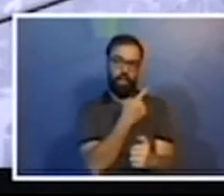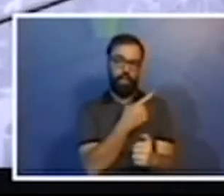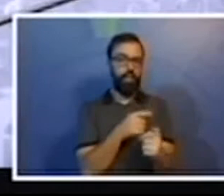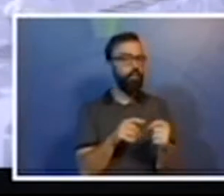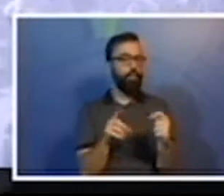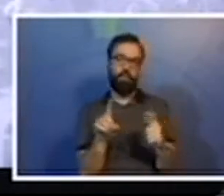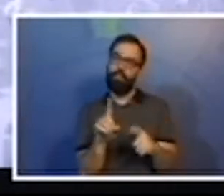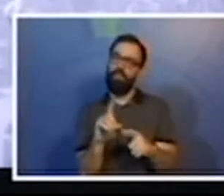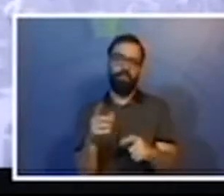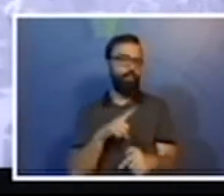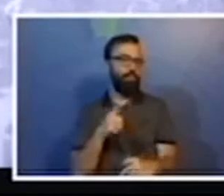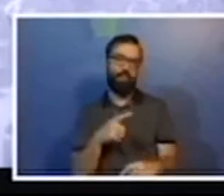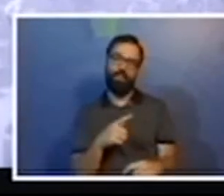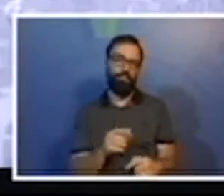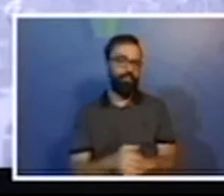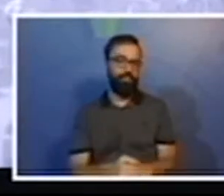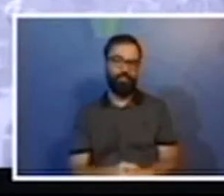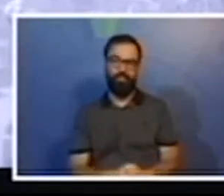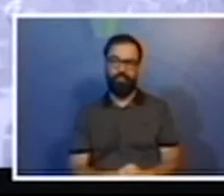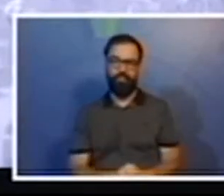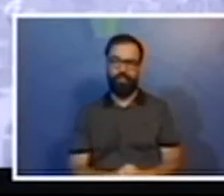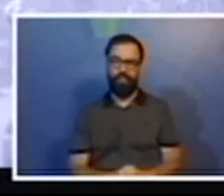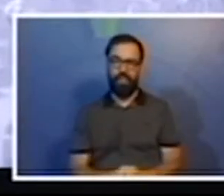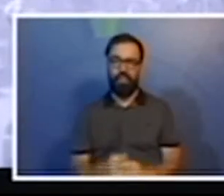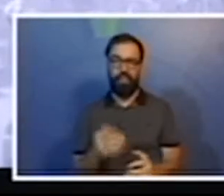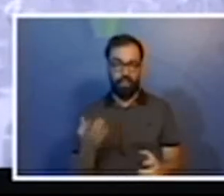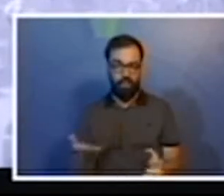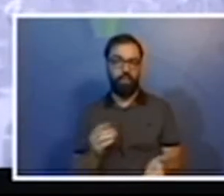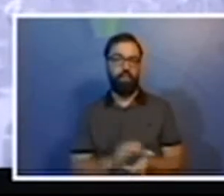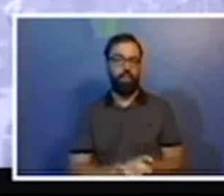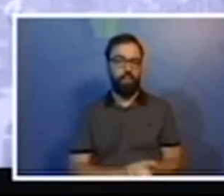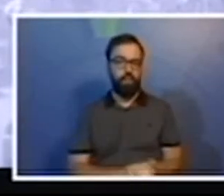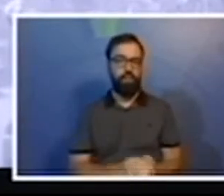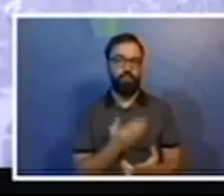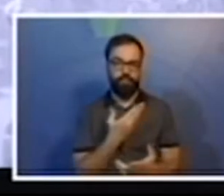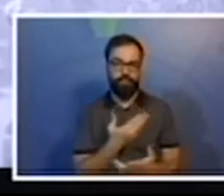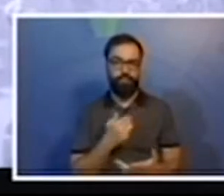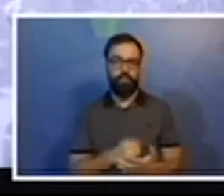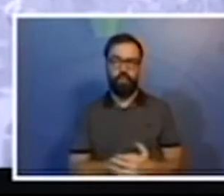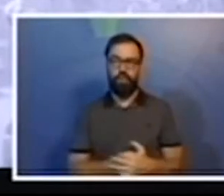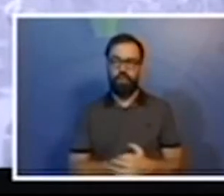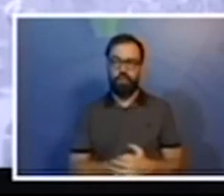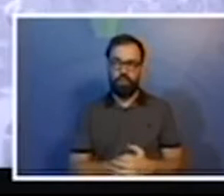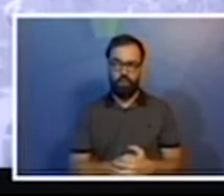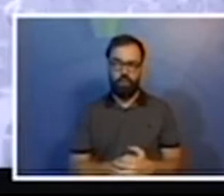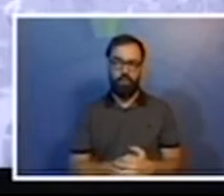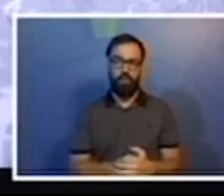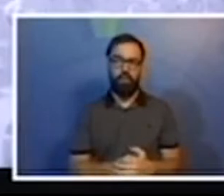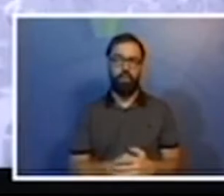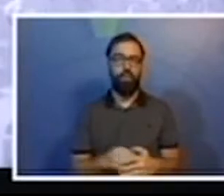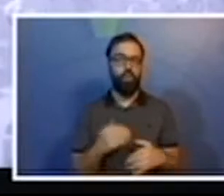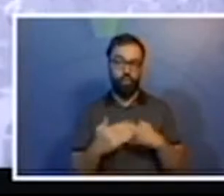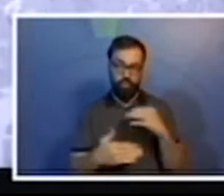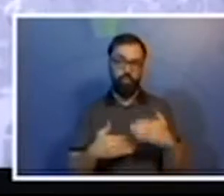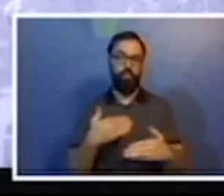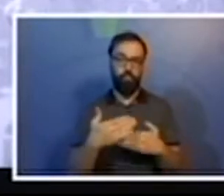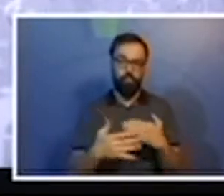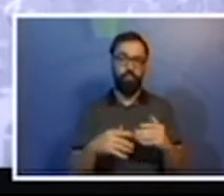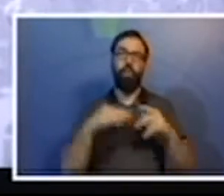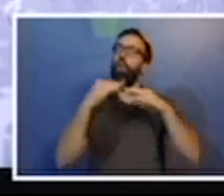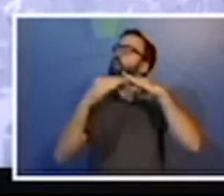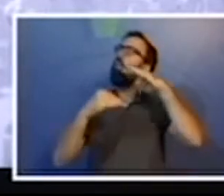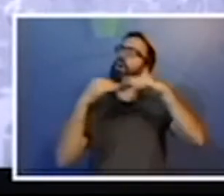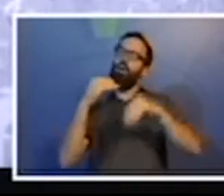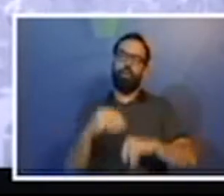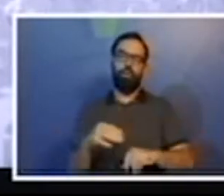estruturas verdadeiras a bola As Briófitas elas como elas evoluíram no ambiente terrestre de